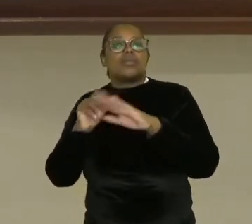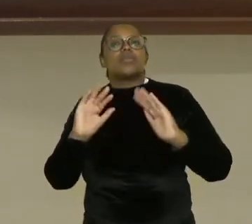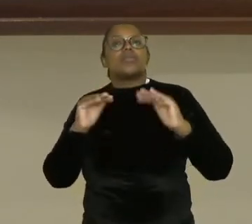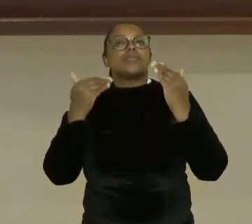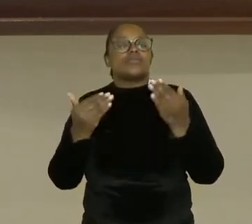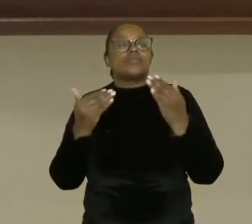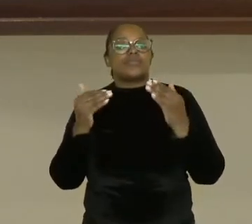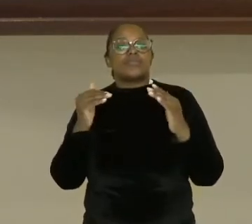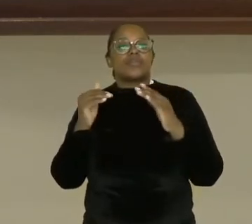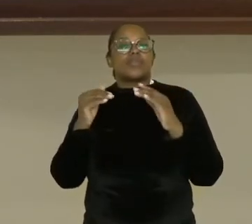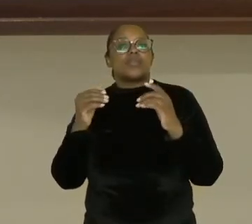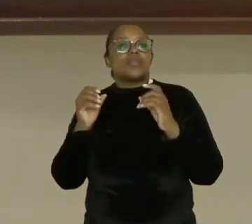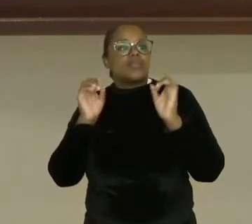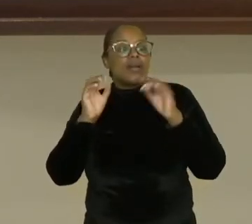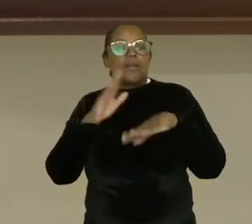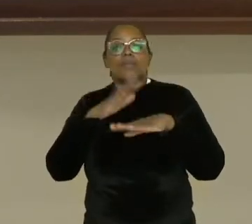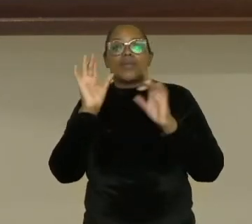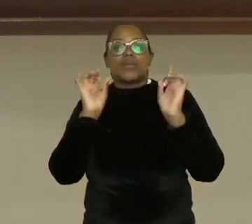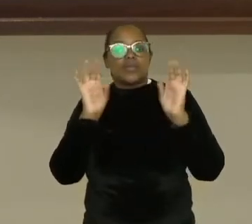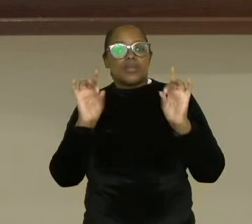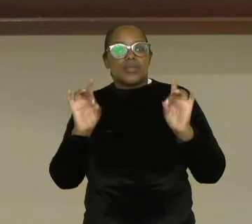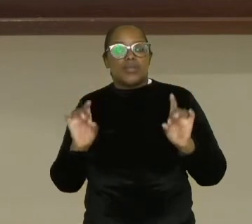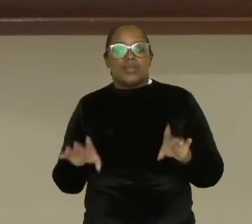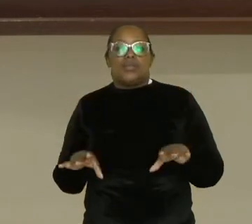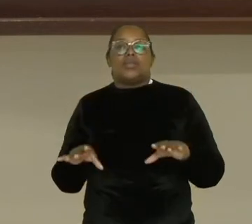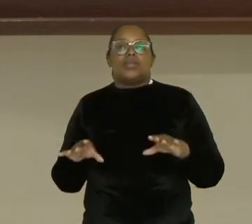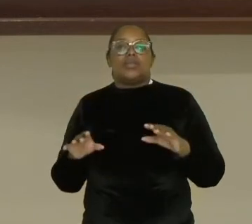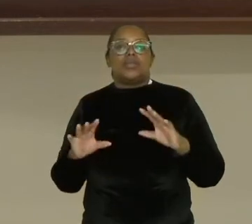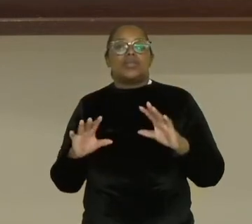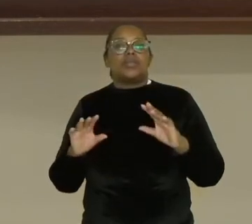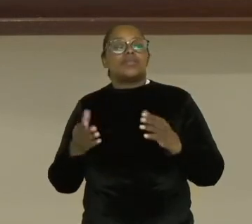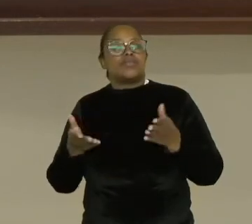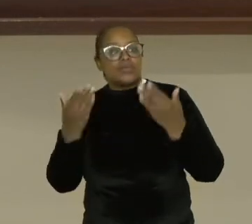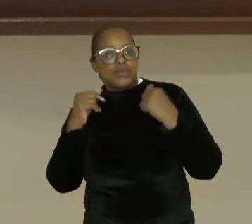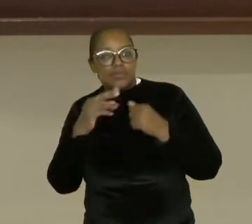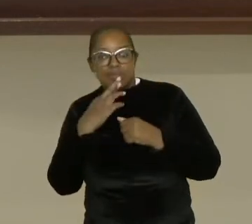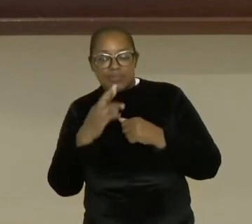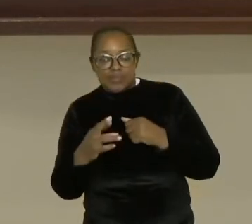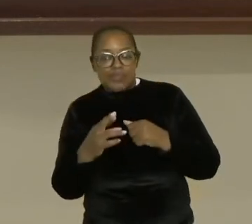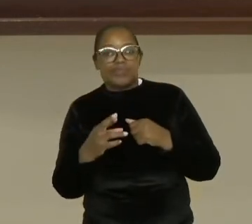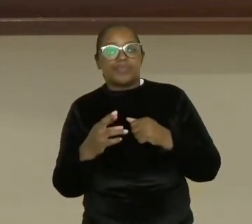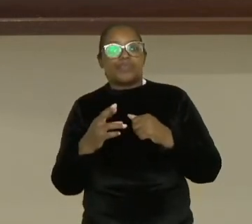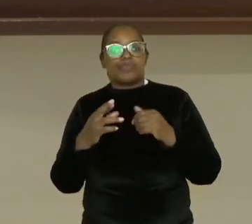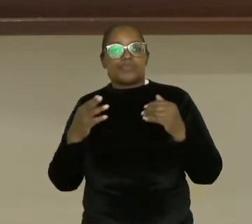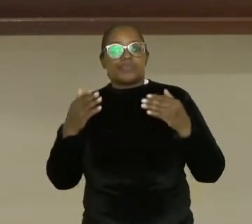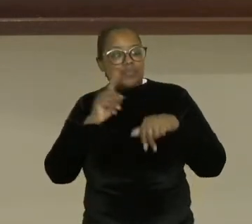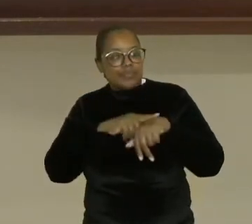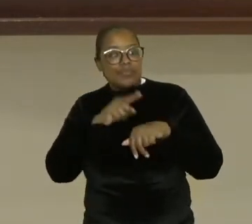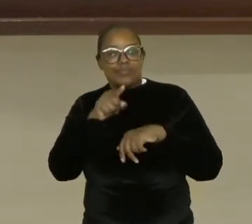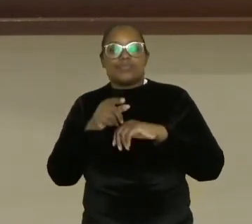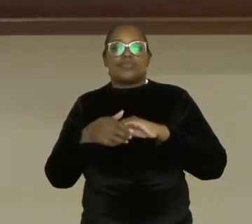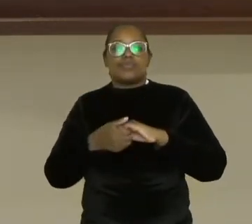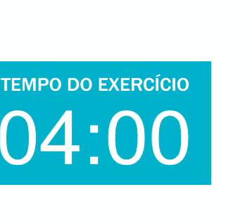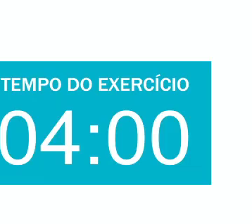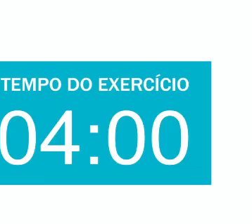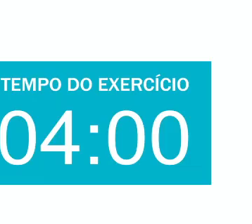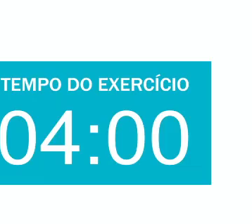influências do surf ali? Vamos lá, pessoal, vamos responder essa questão. Tempinho para vocês.